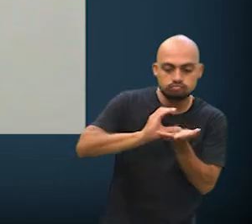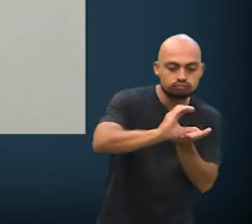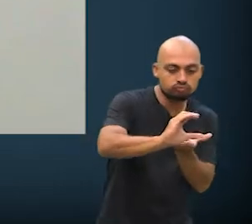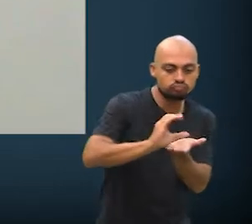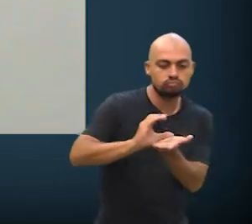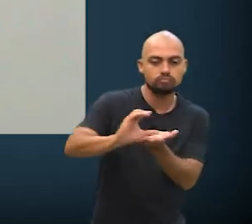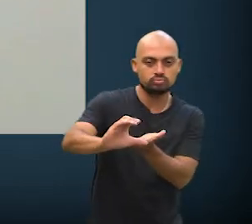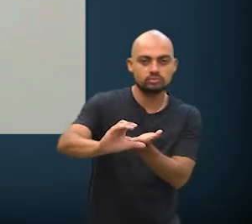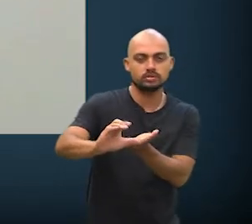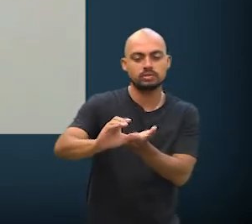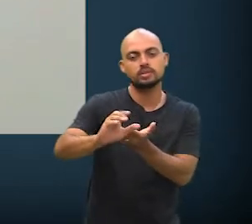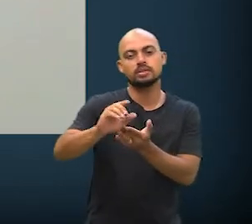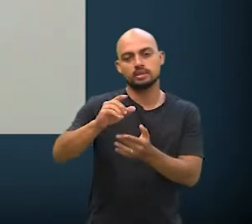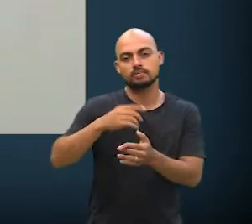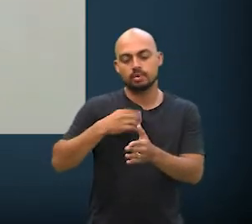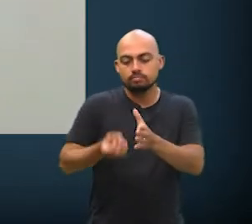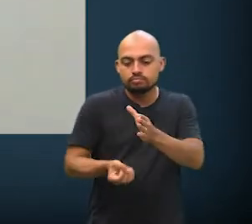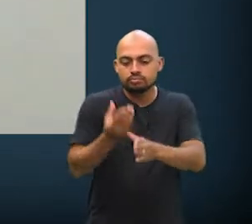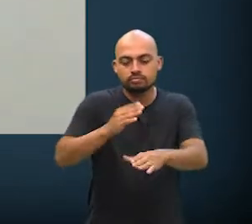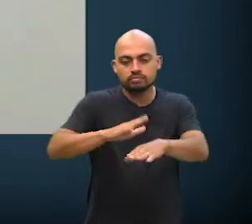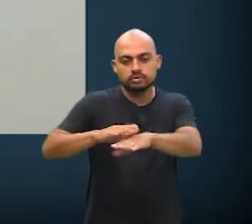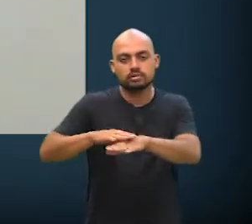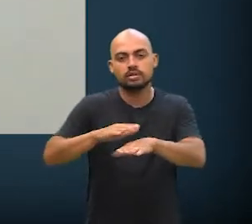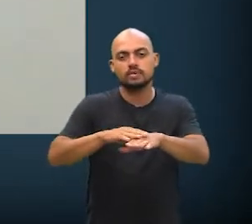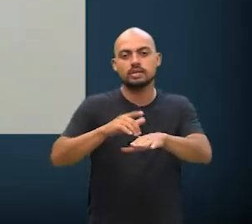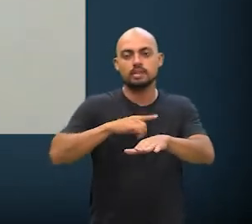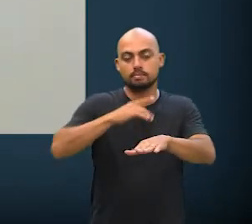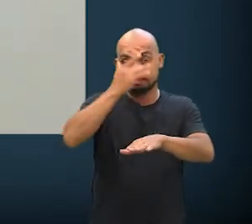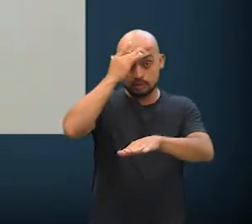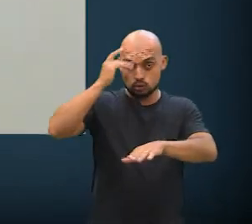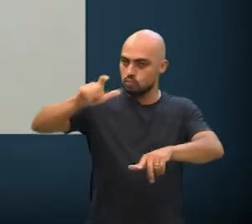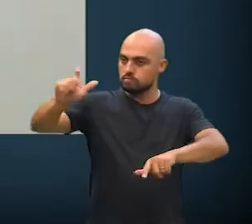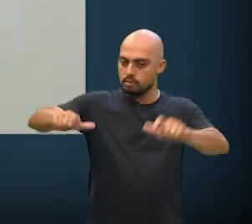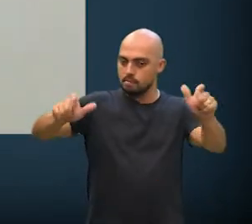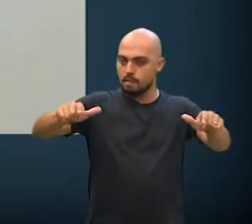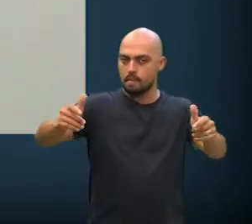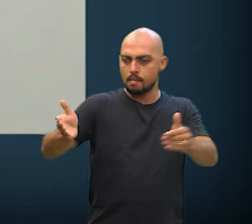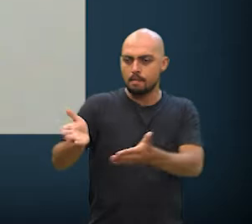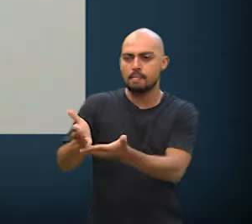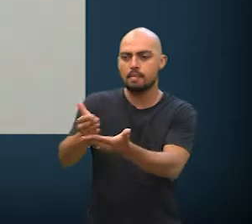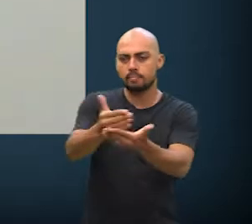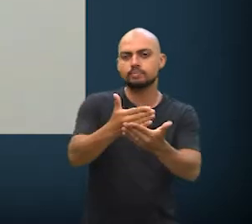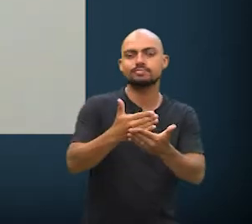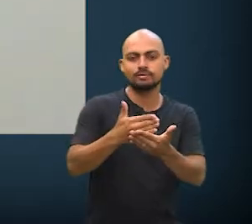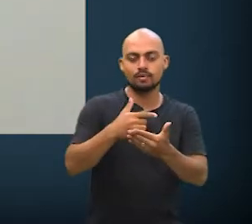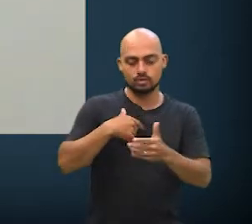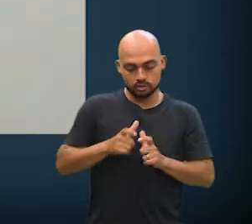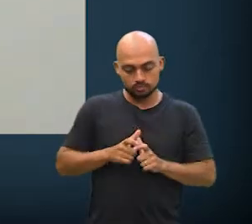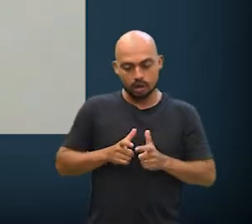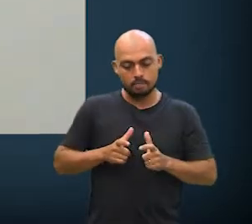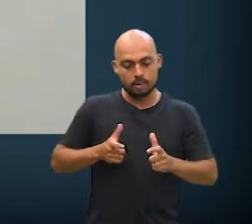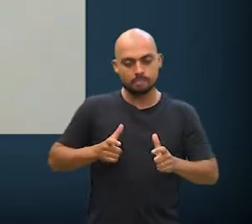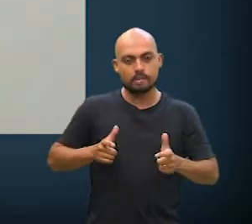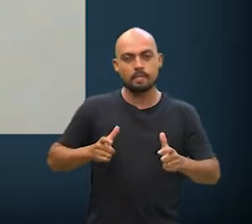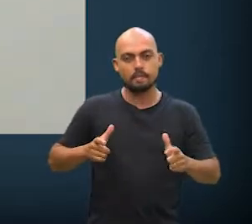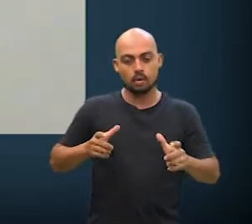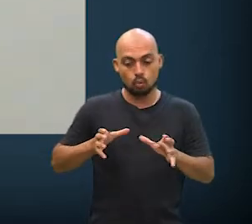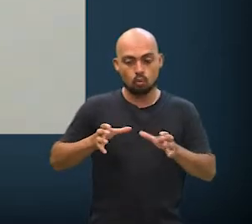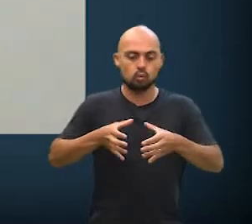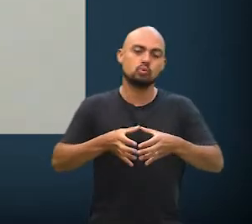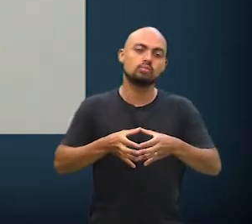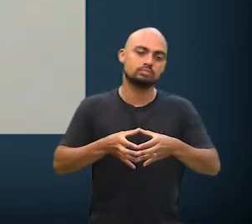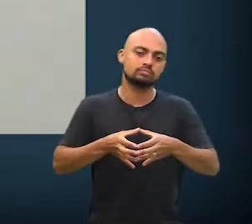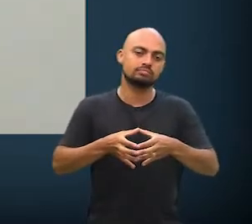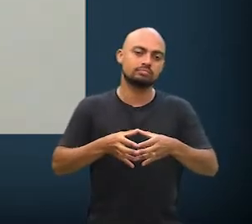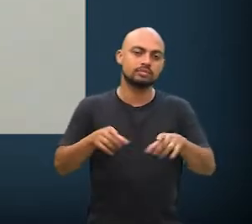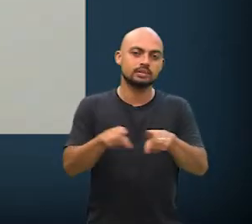mais escalável, né, para trazer novas pessoas também, para a gente crescer o time e para a gente tornar o processo mais